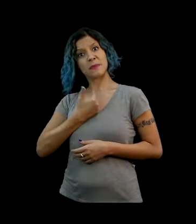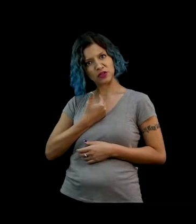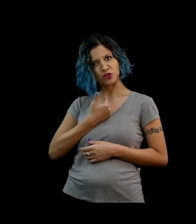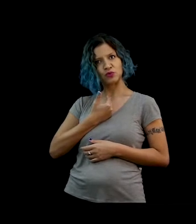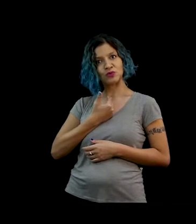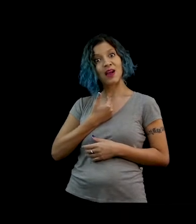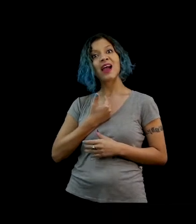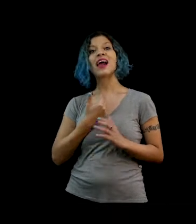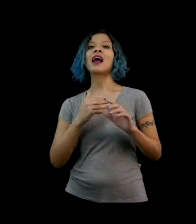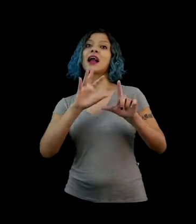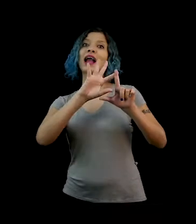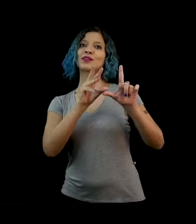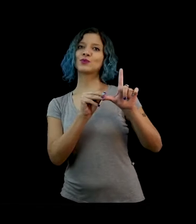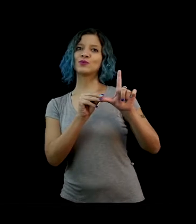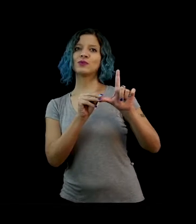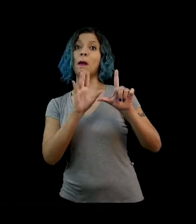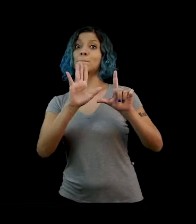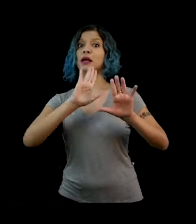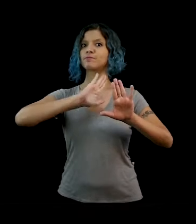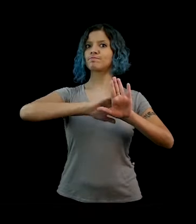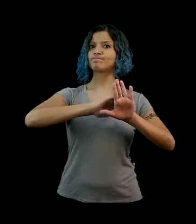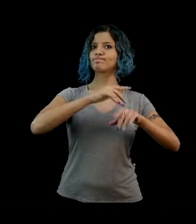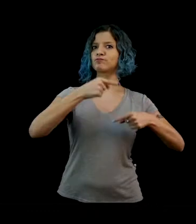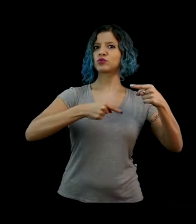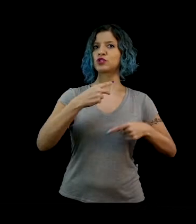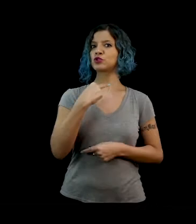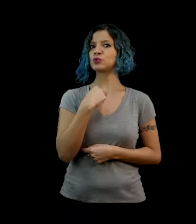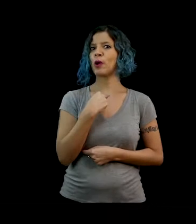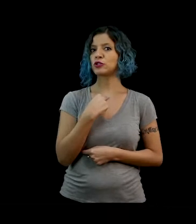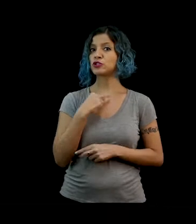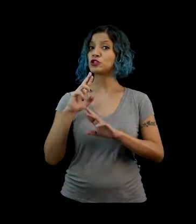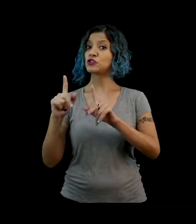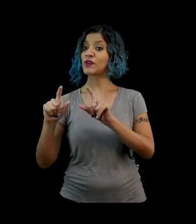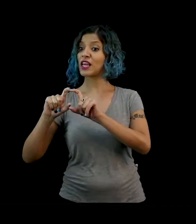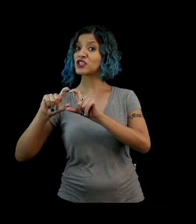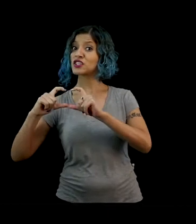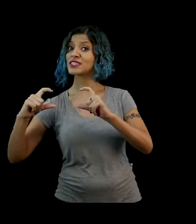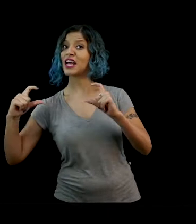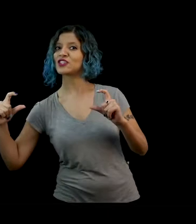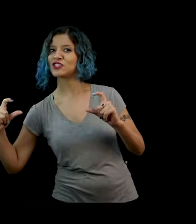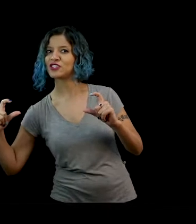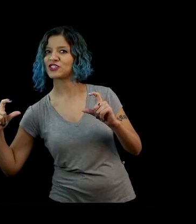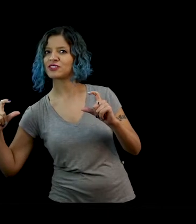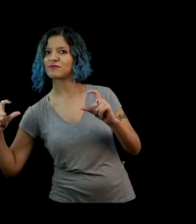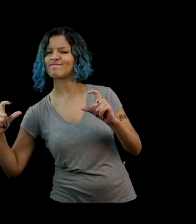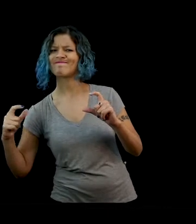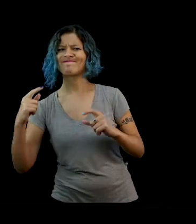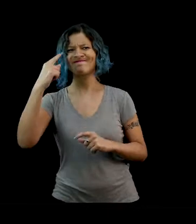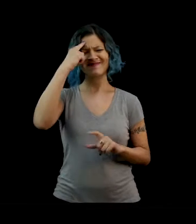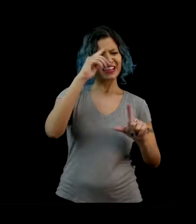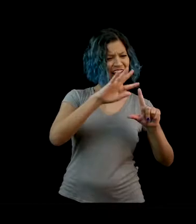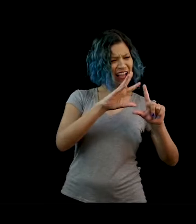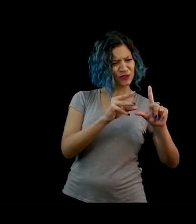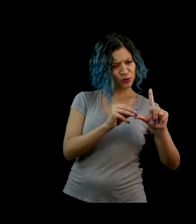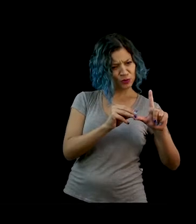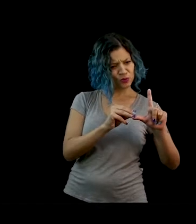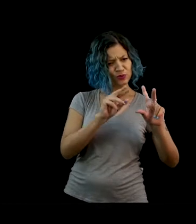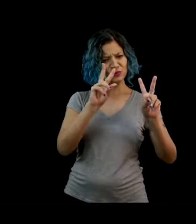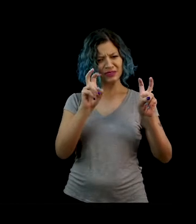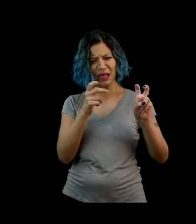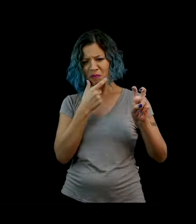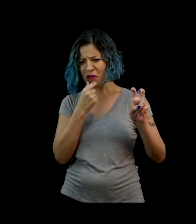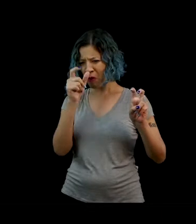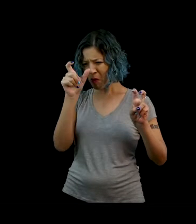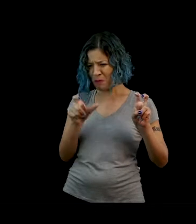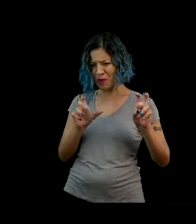político porque casa tua mãe não é charge aí eu penso como eu faço um cartão sobre o Tig vara que não seja político então eu acho muito interessante